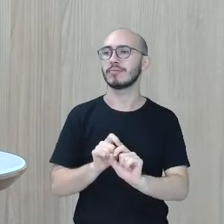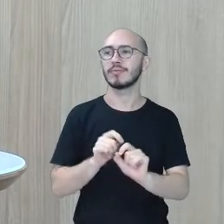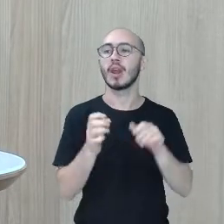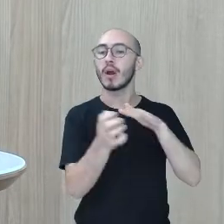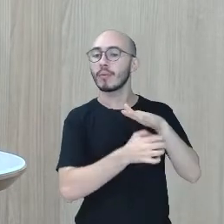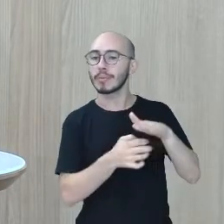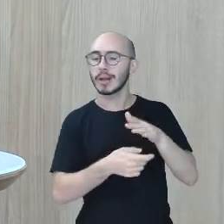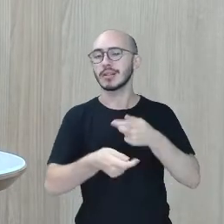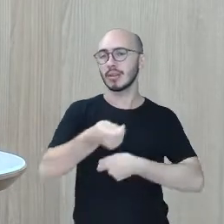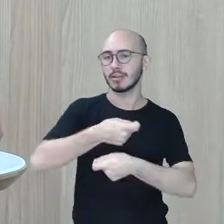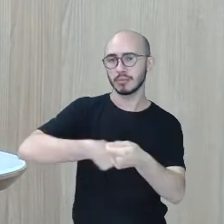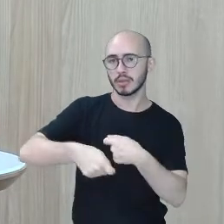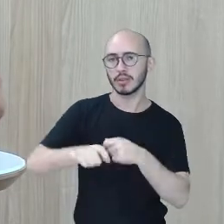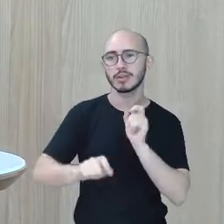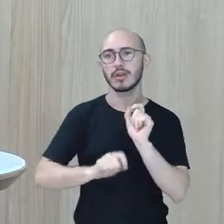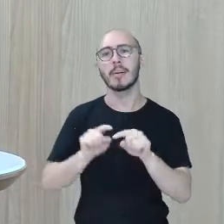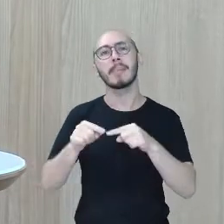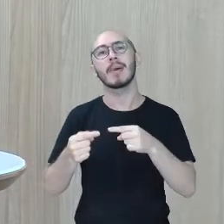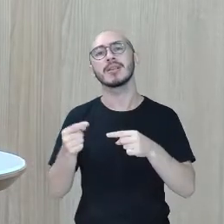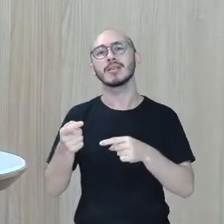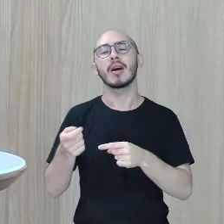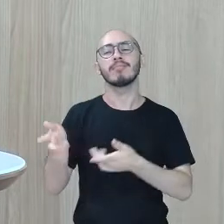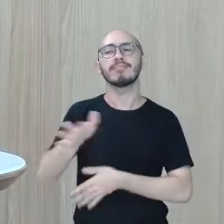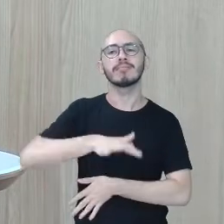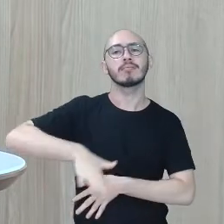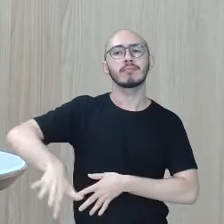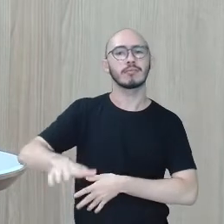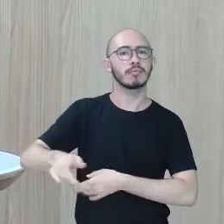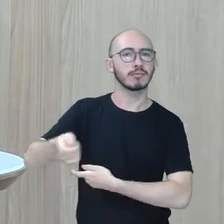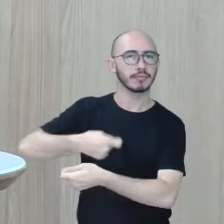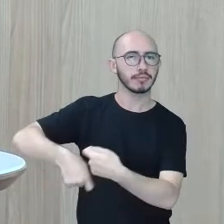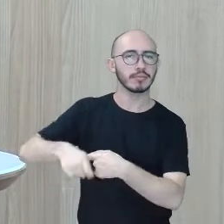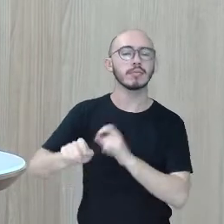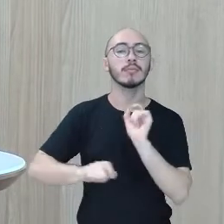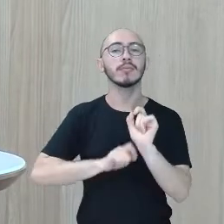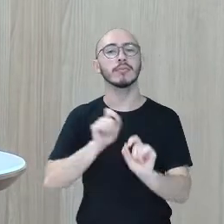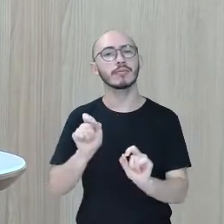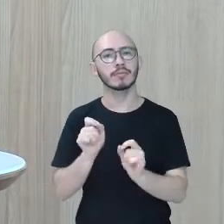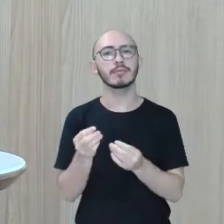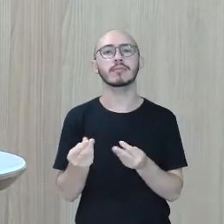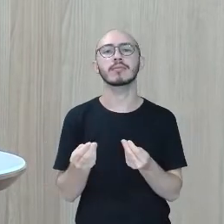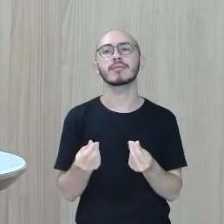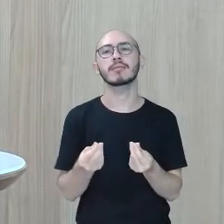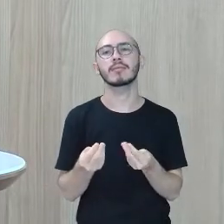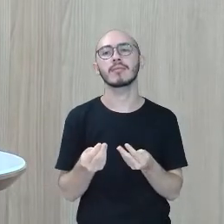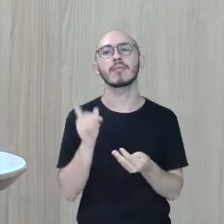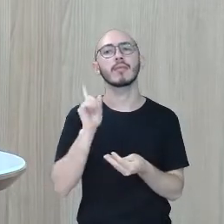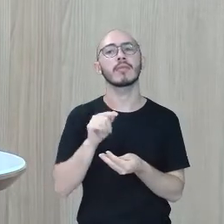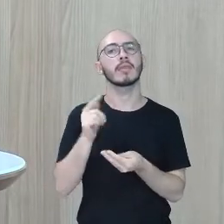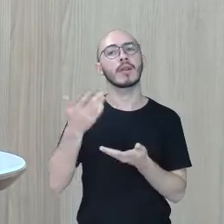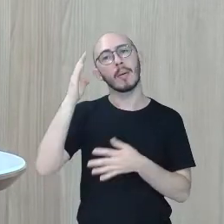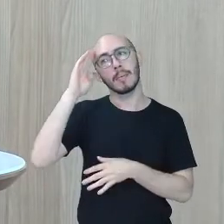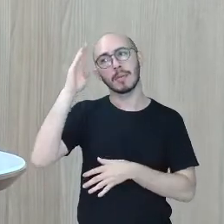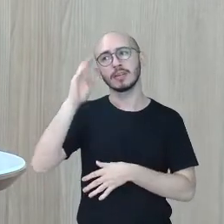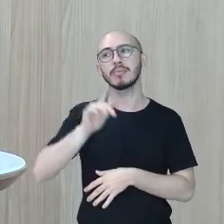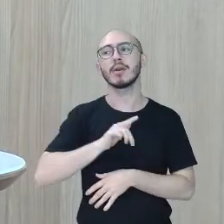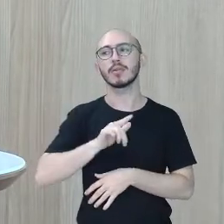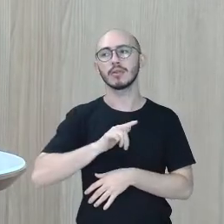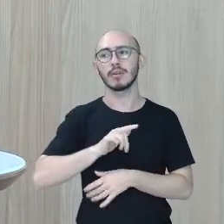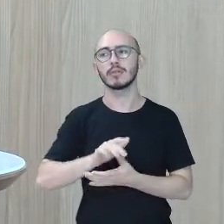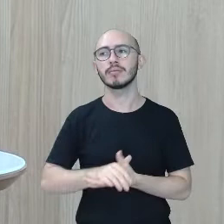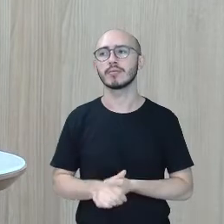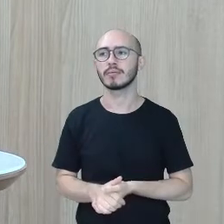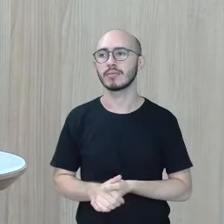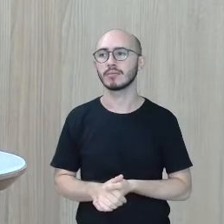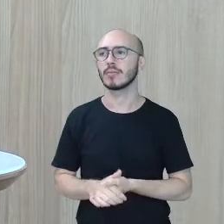assim muito... o comércio, né, uma questão comercial que é o que predomina ali, né.